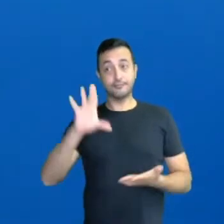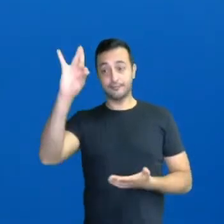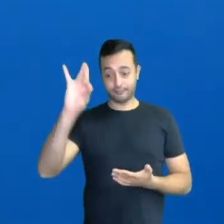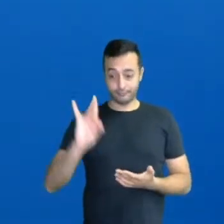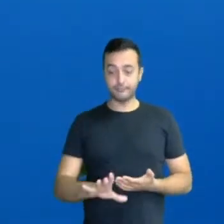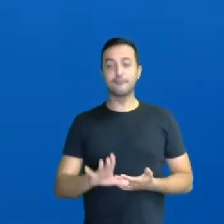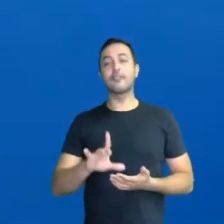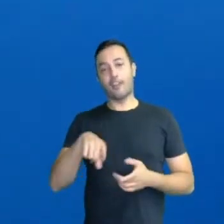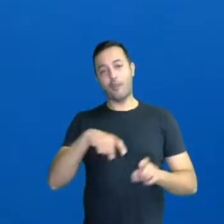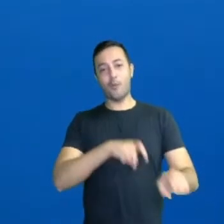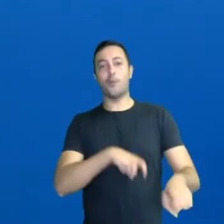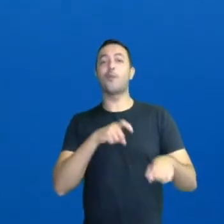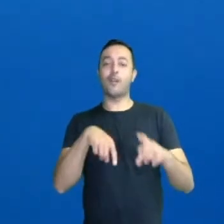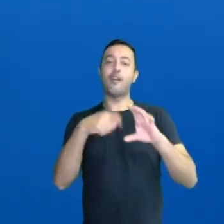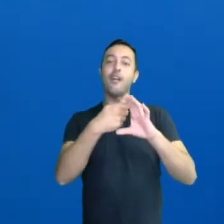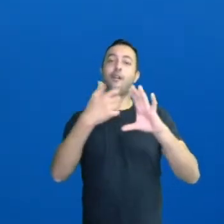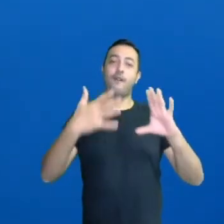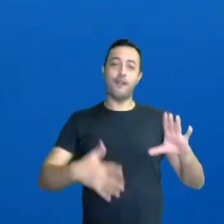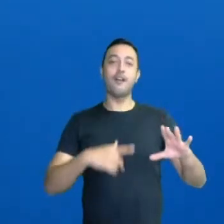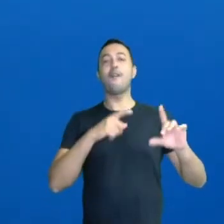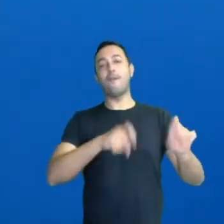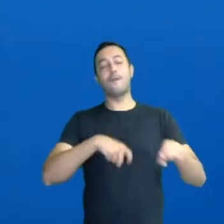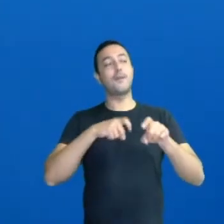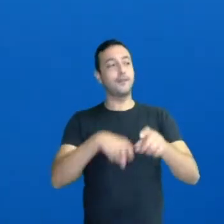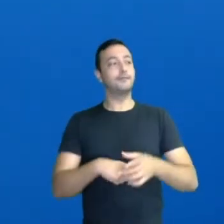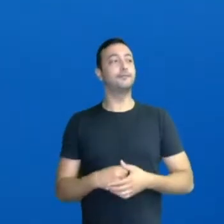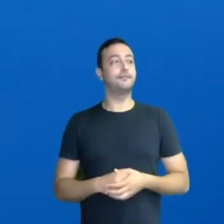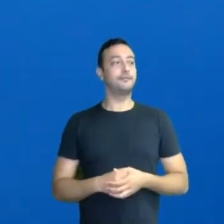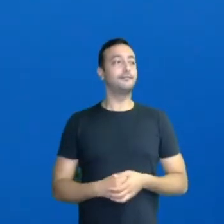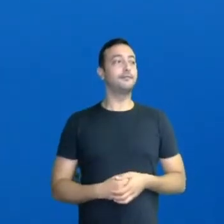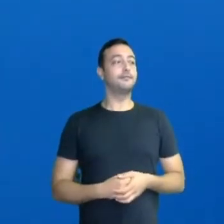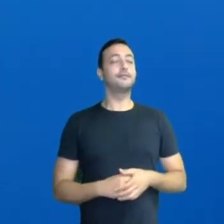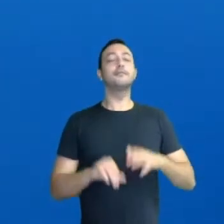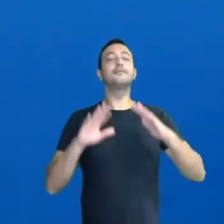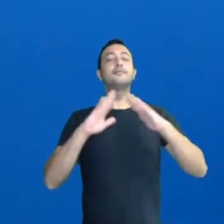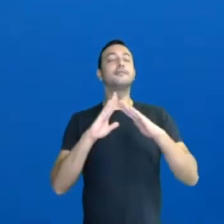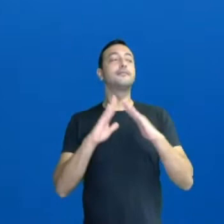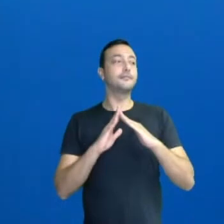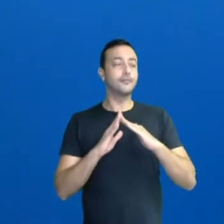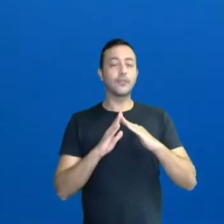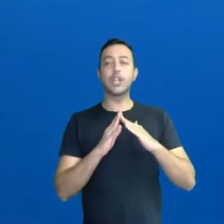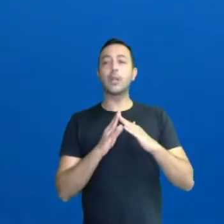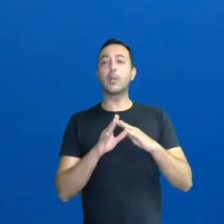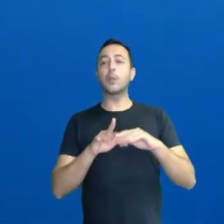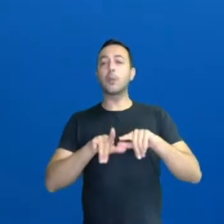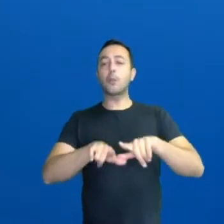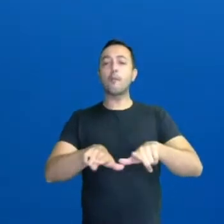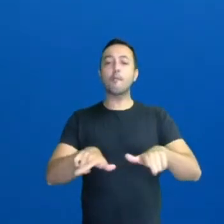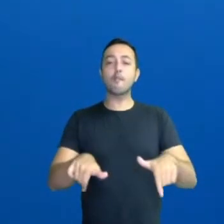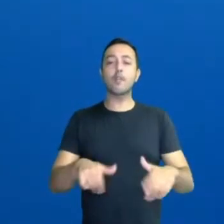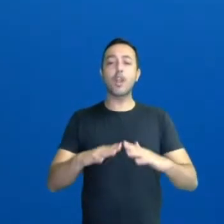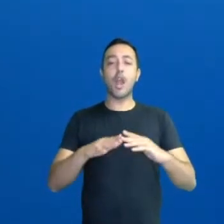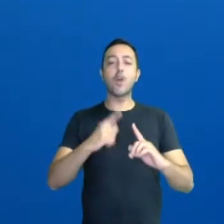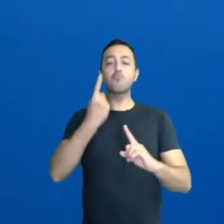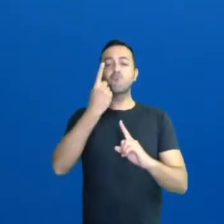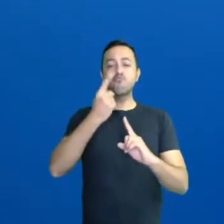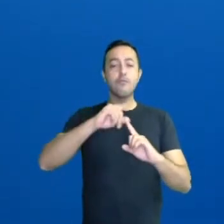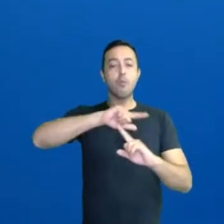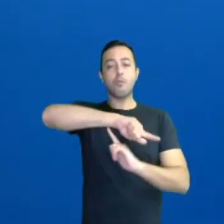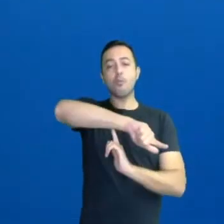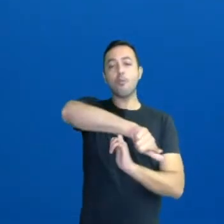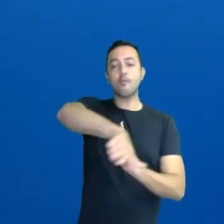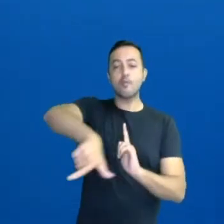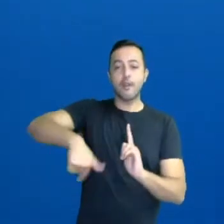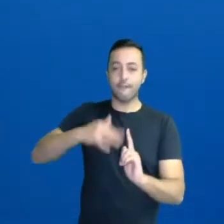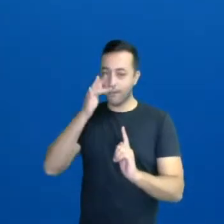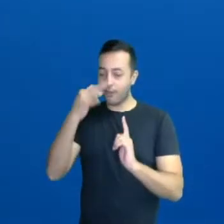zona rural, que isso é uma característica de zona rural. E aquela casinha no meio do nada, tem muitas flores